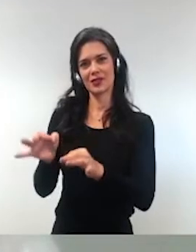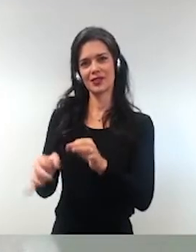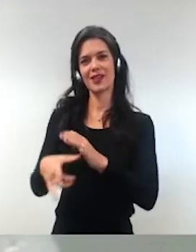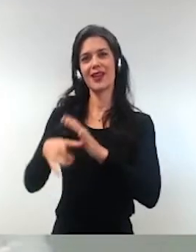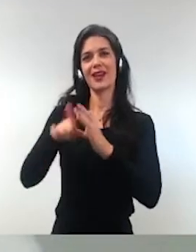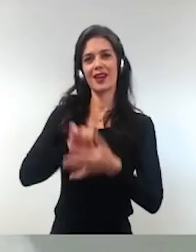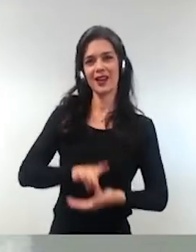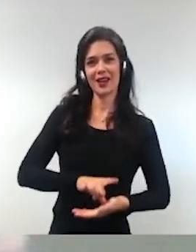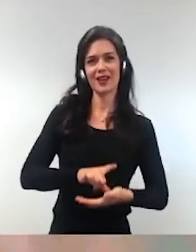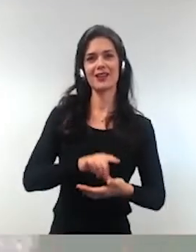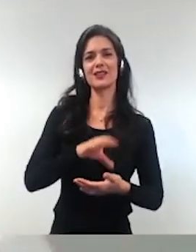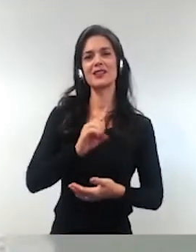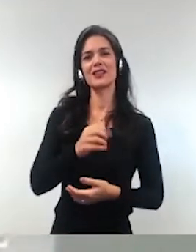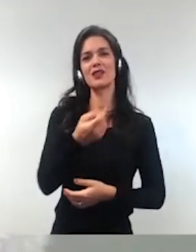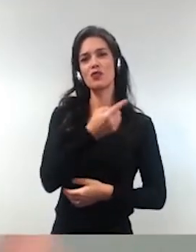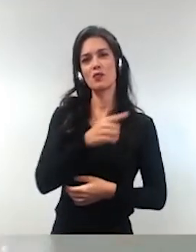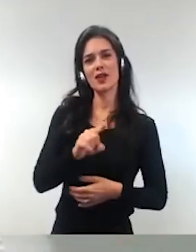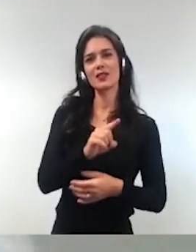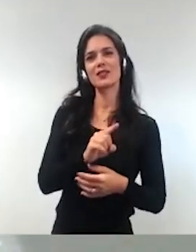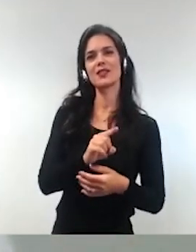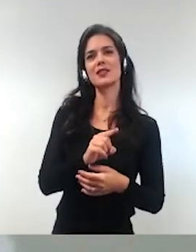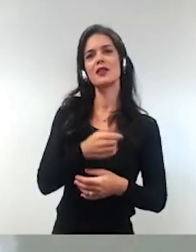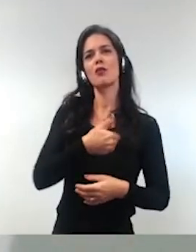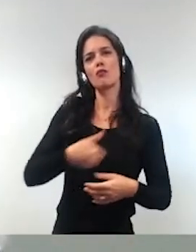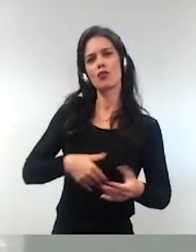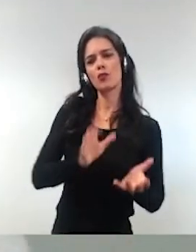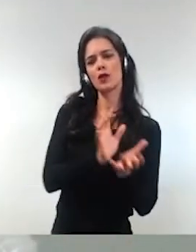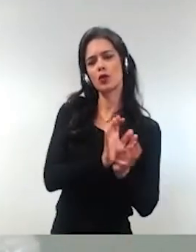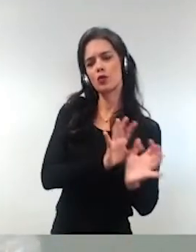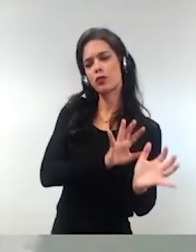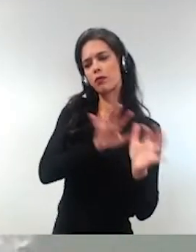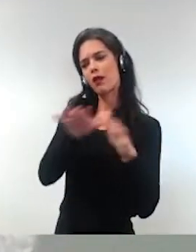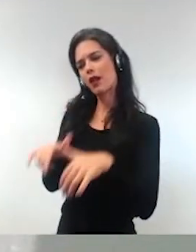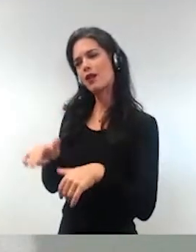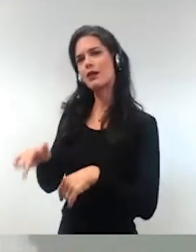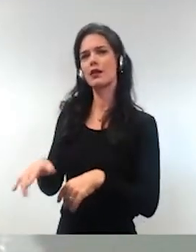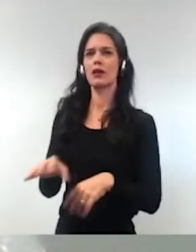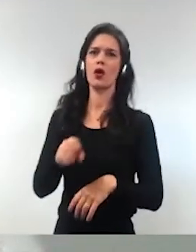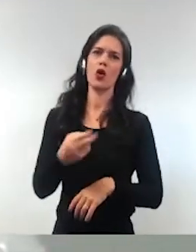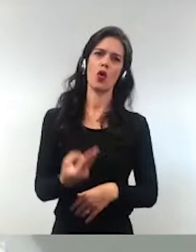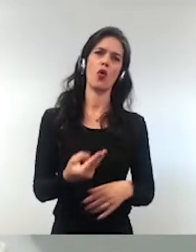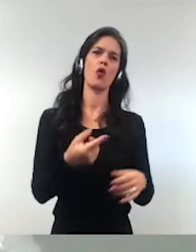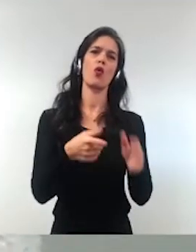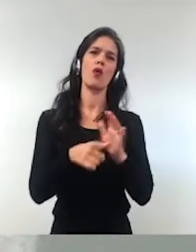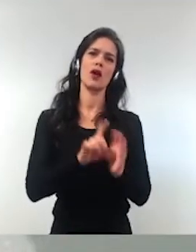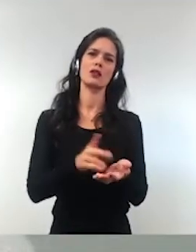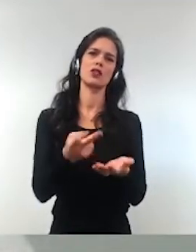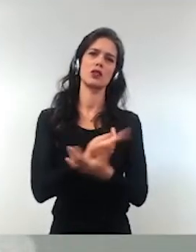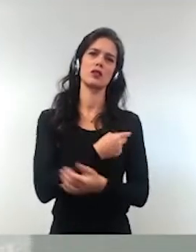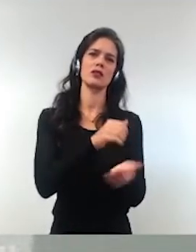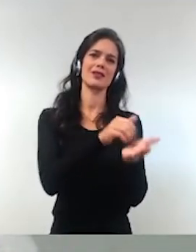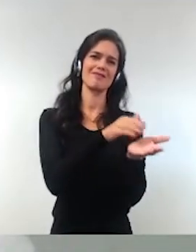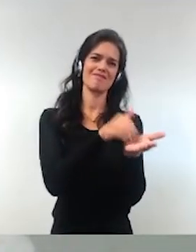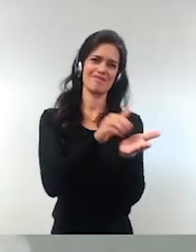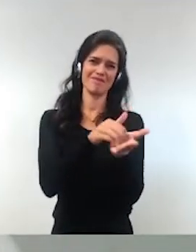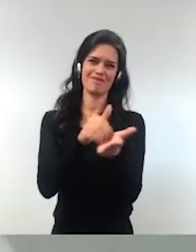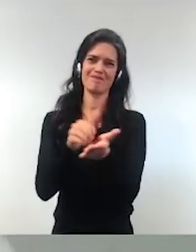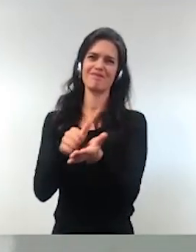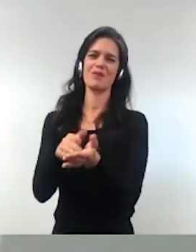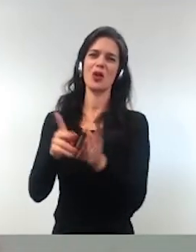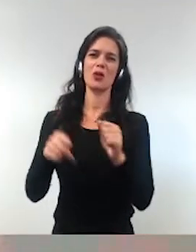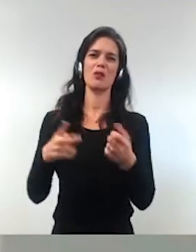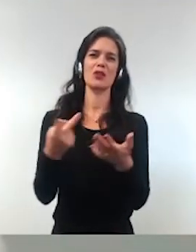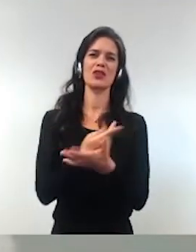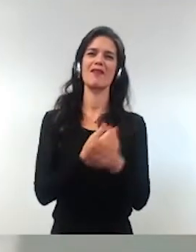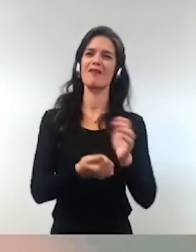civil coletiva ou antes da tomada de decisão, por exemplo, de uma demissão em massa que pode atingir a vida